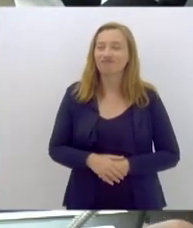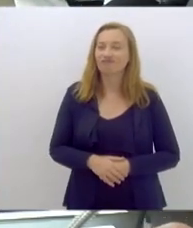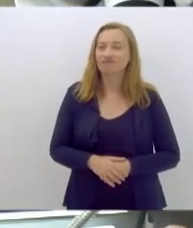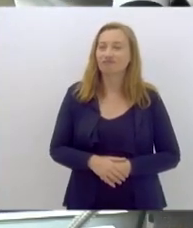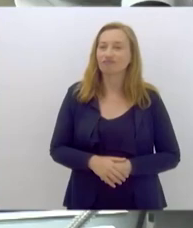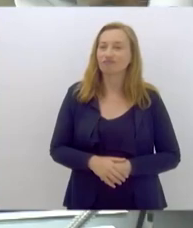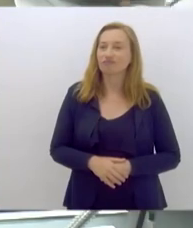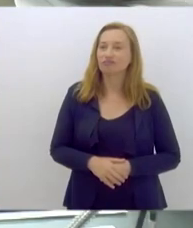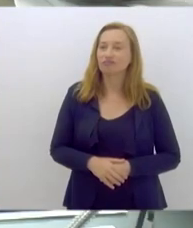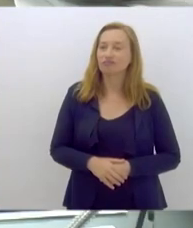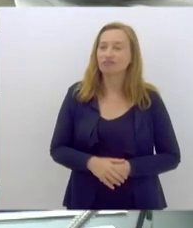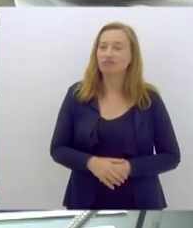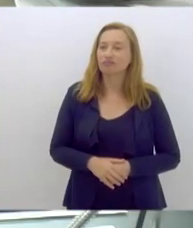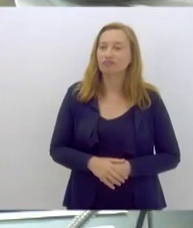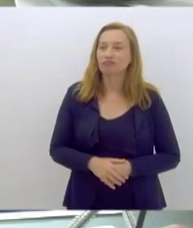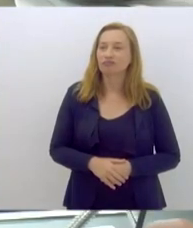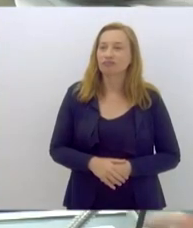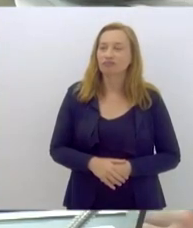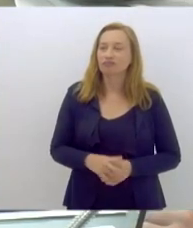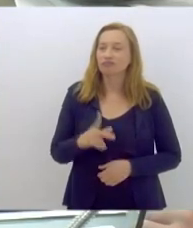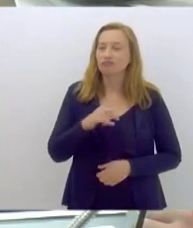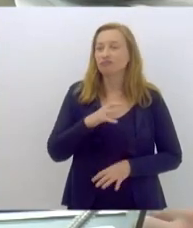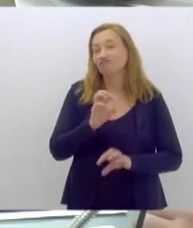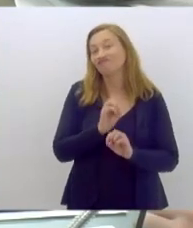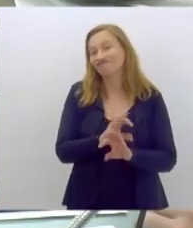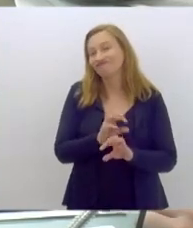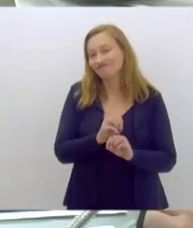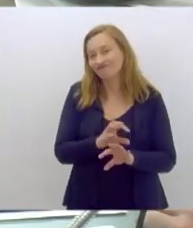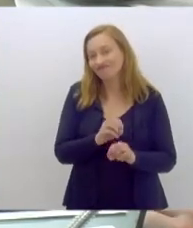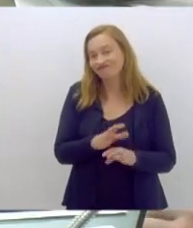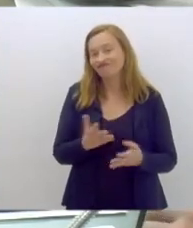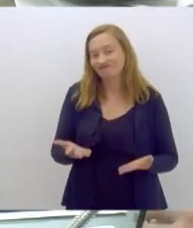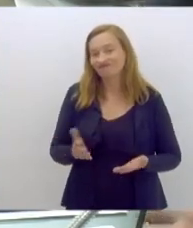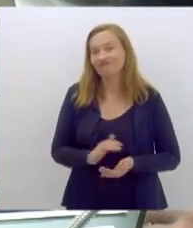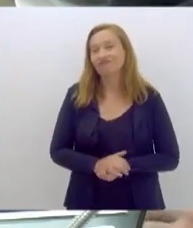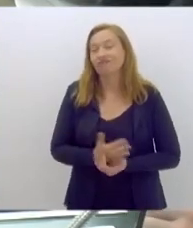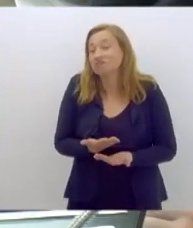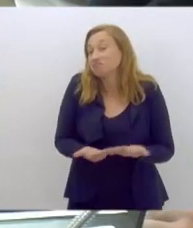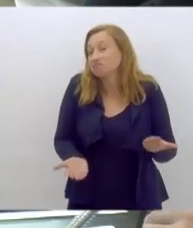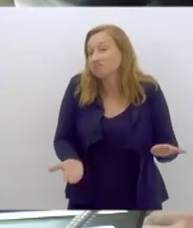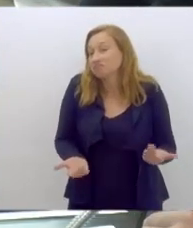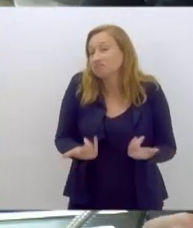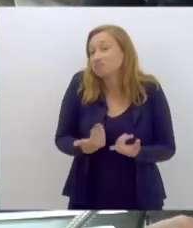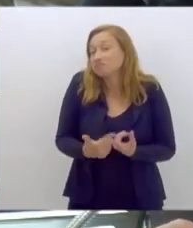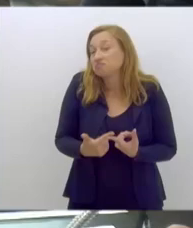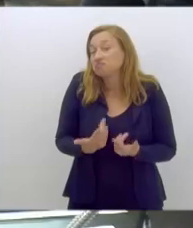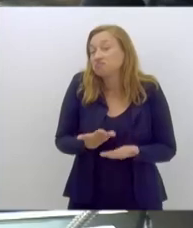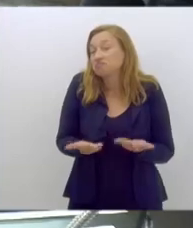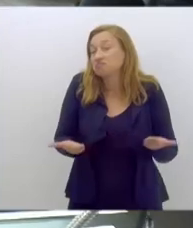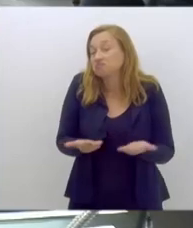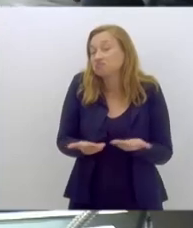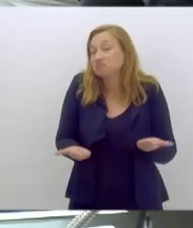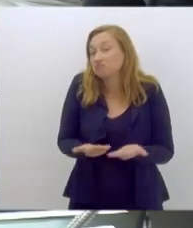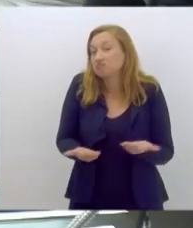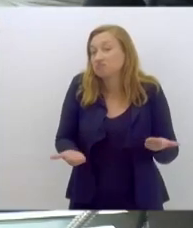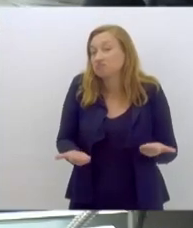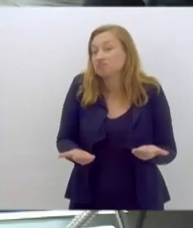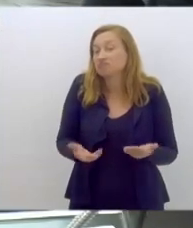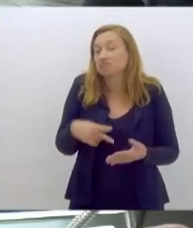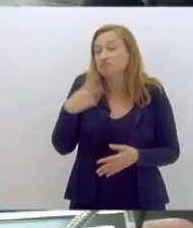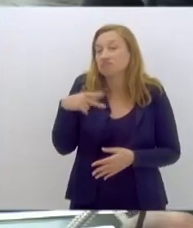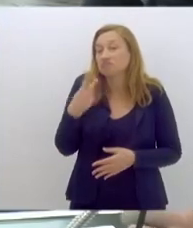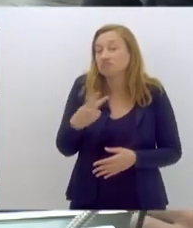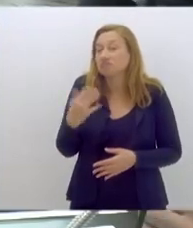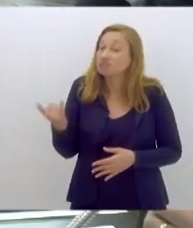do da própria educação tem queda porque essas quedas são políticas